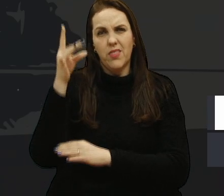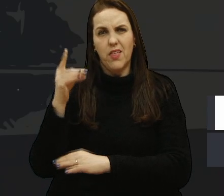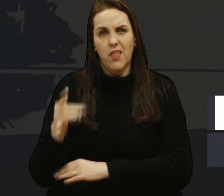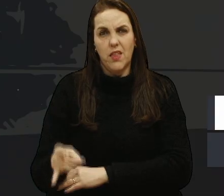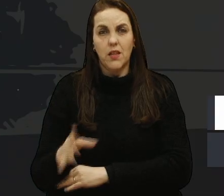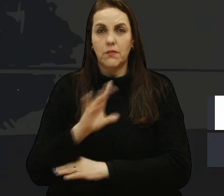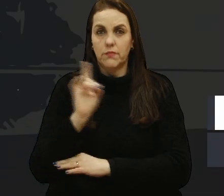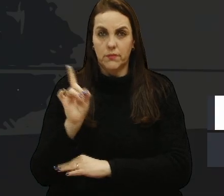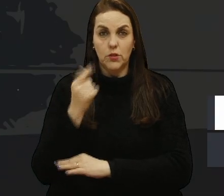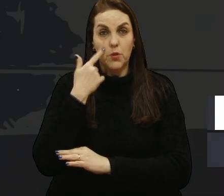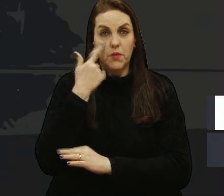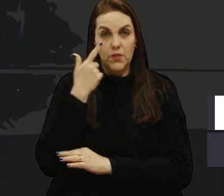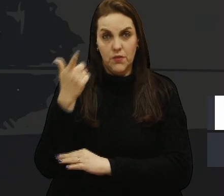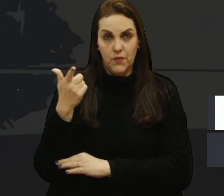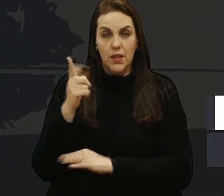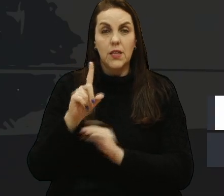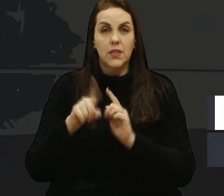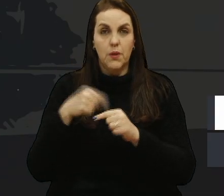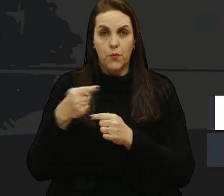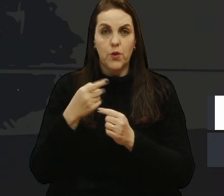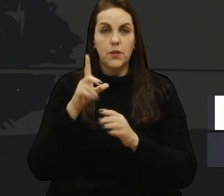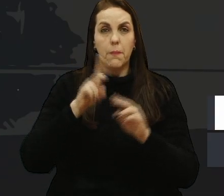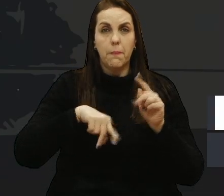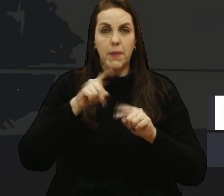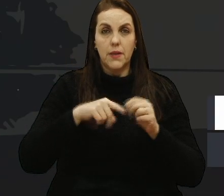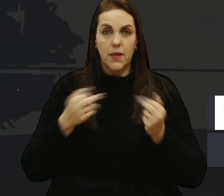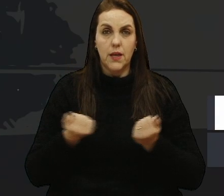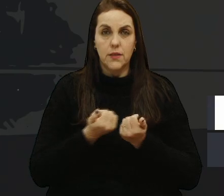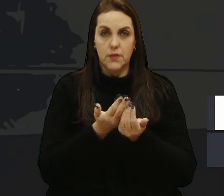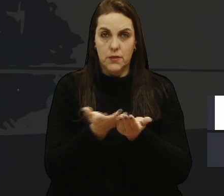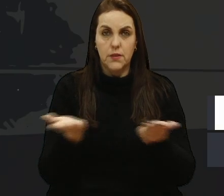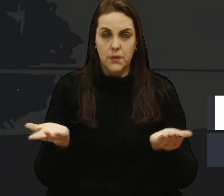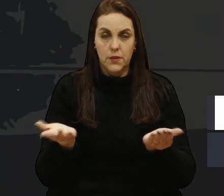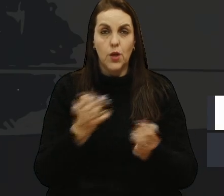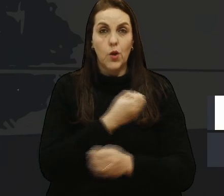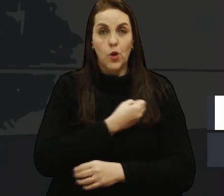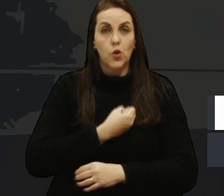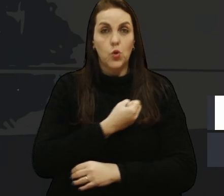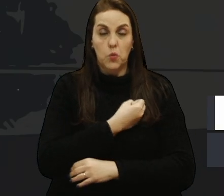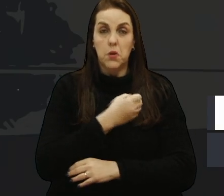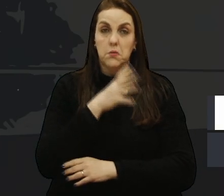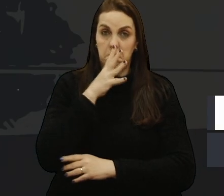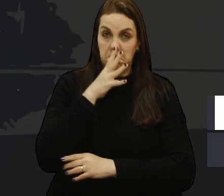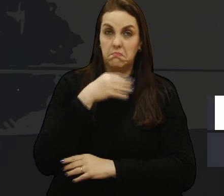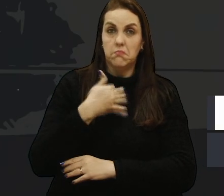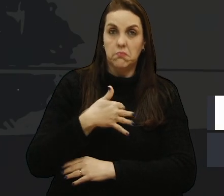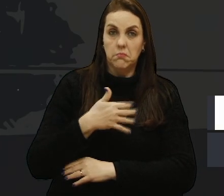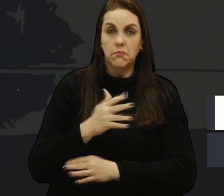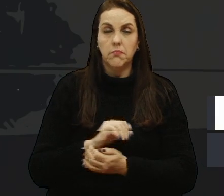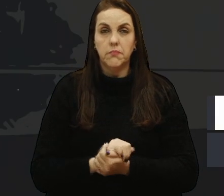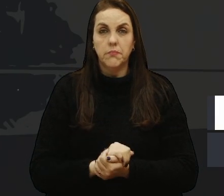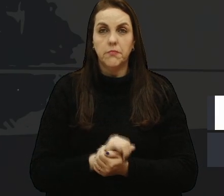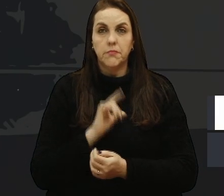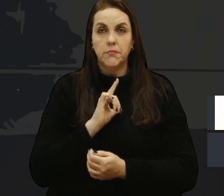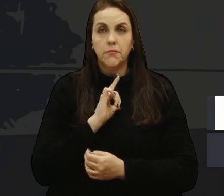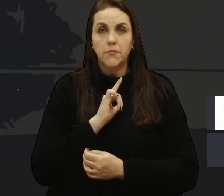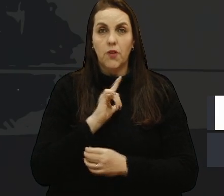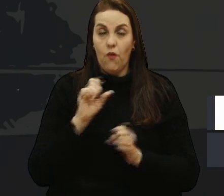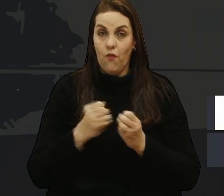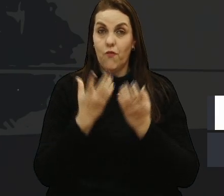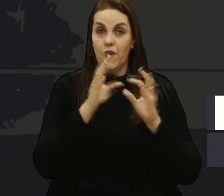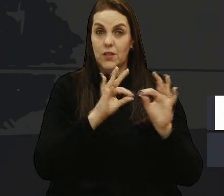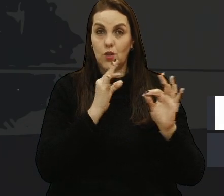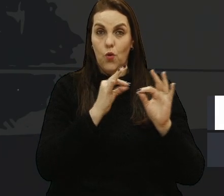número, mas é para vocês verem, depois vocês vão receber esse material. São números bastante expressivos, quando a gente fala de uma Festa da